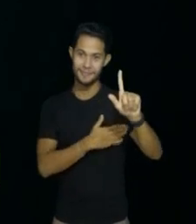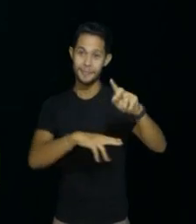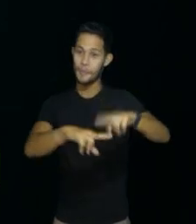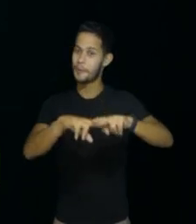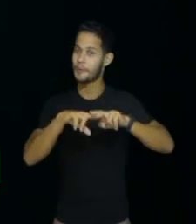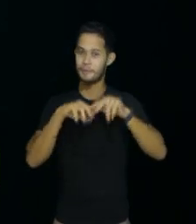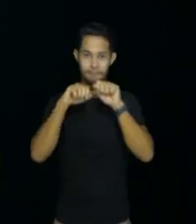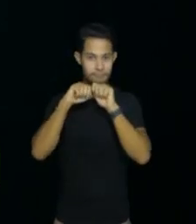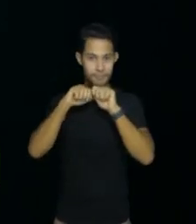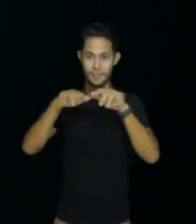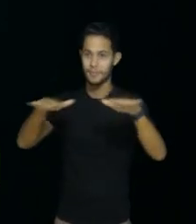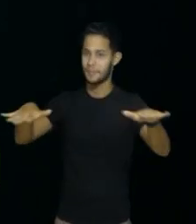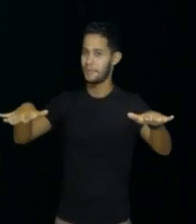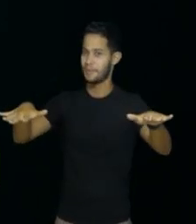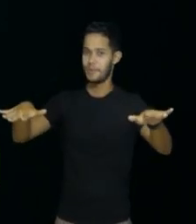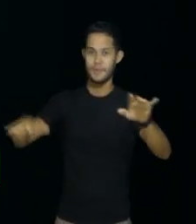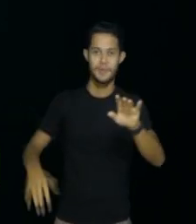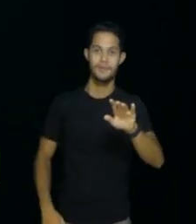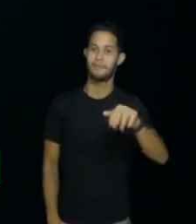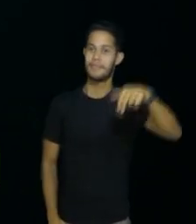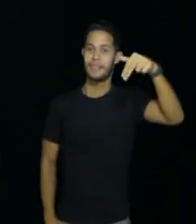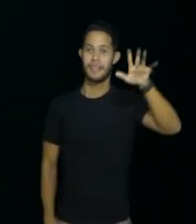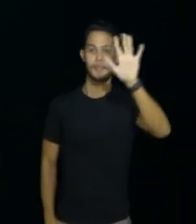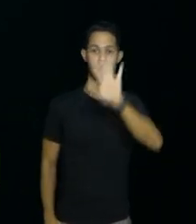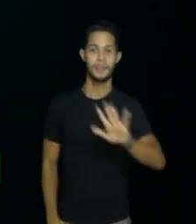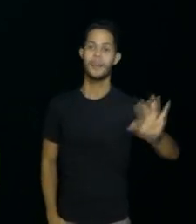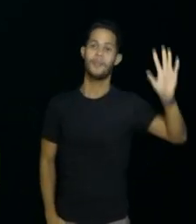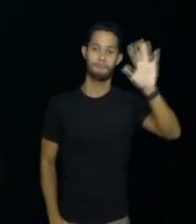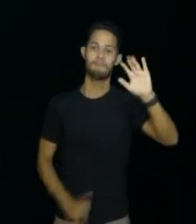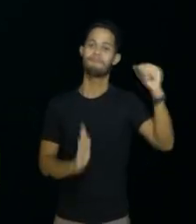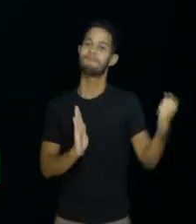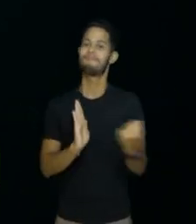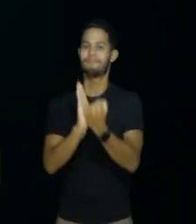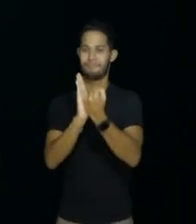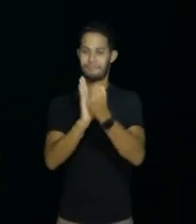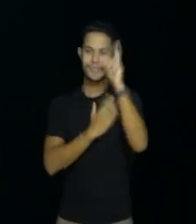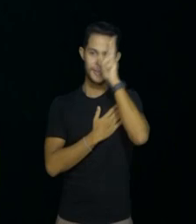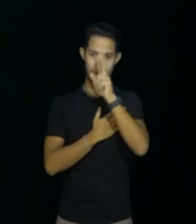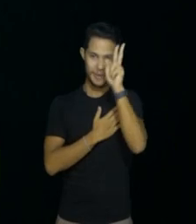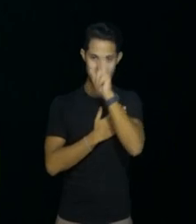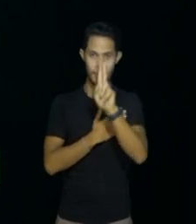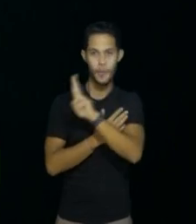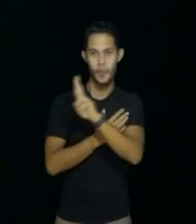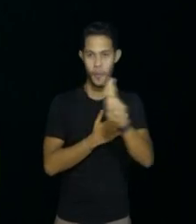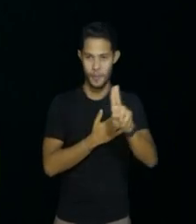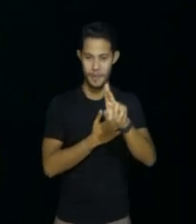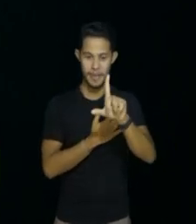dando o nome dela de linguiça Blumenau. E tudo isso passou-se um tempo